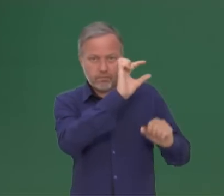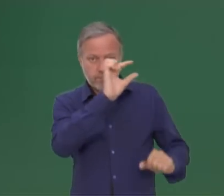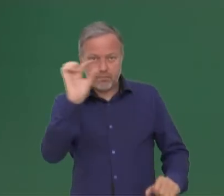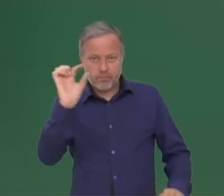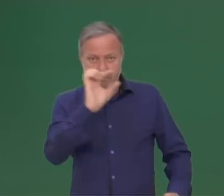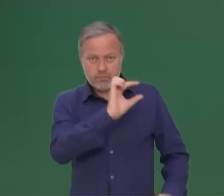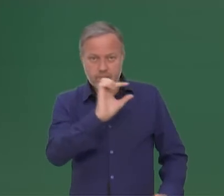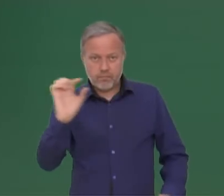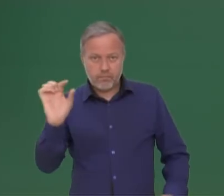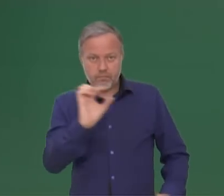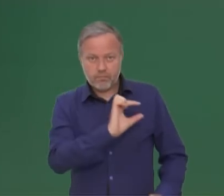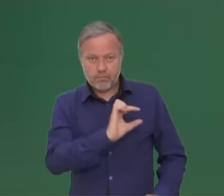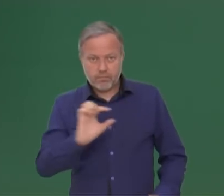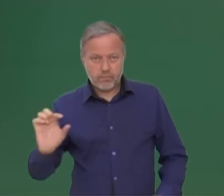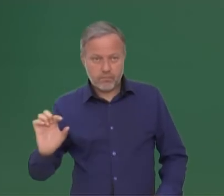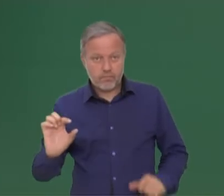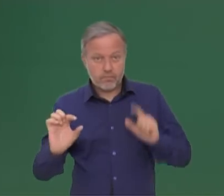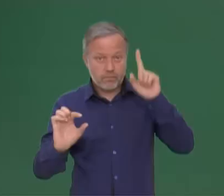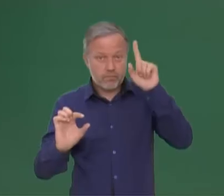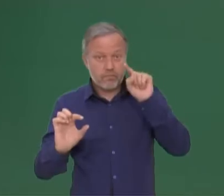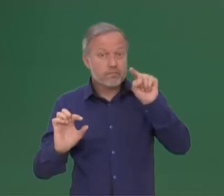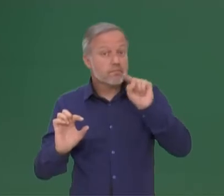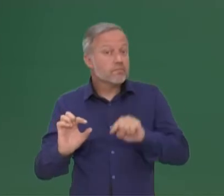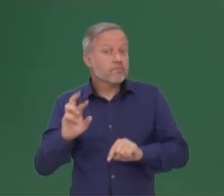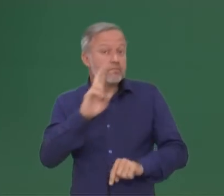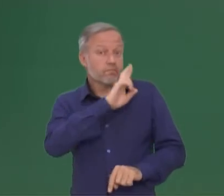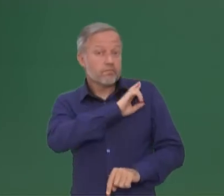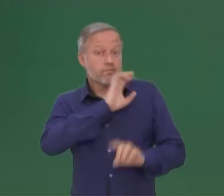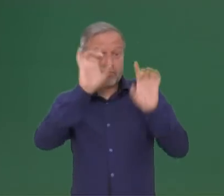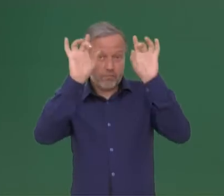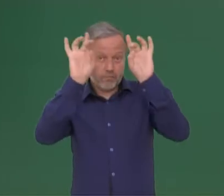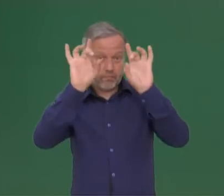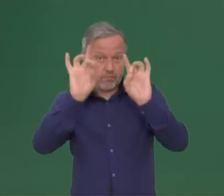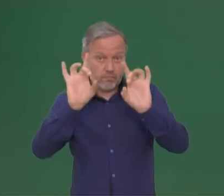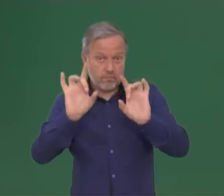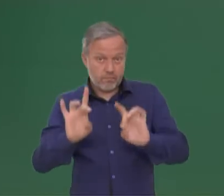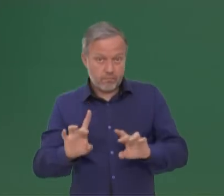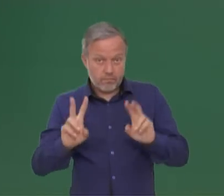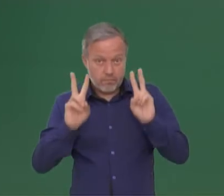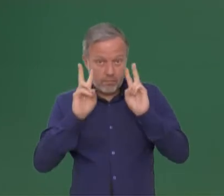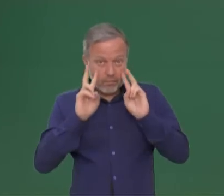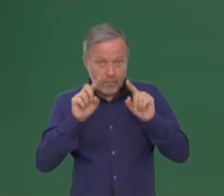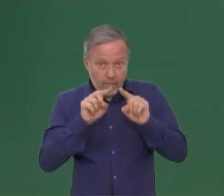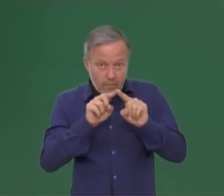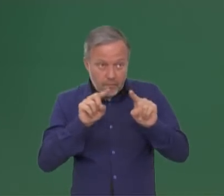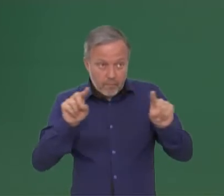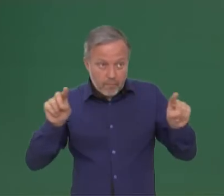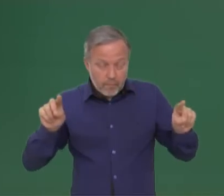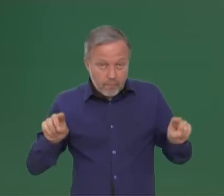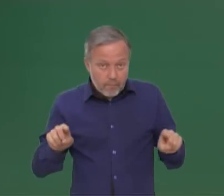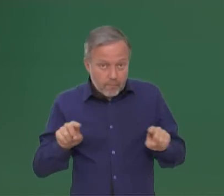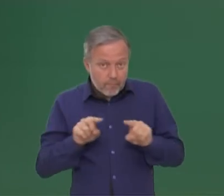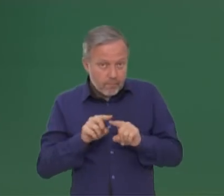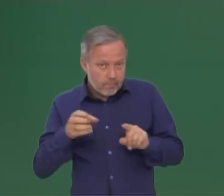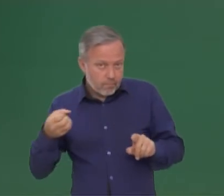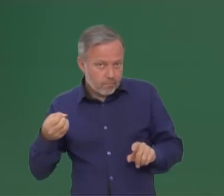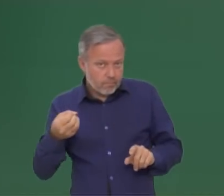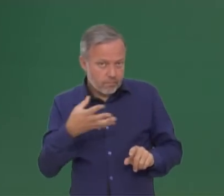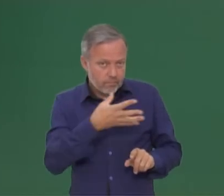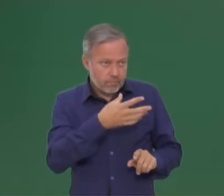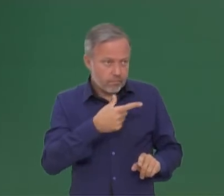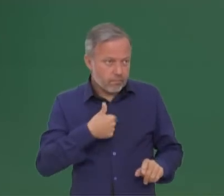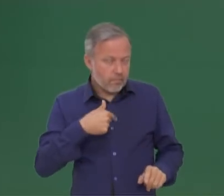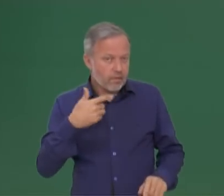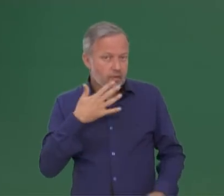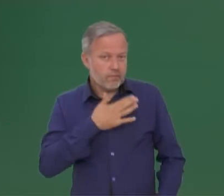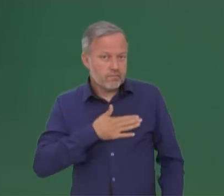e as suas funções, as suas características. Lembra lá do mapa mental? Eu trouxe um novo para vocês. Eu sei que vocês